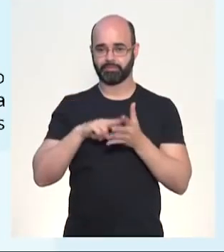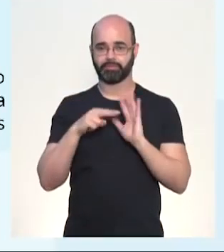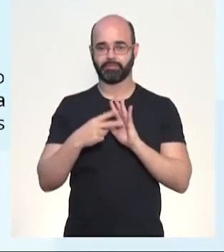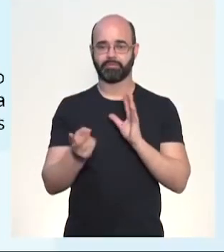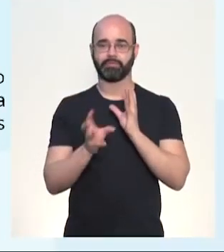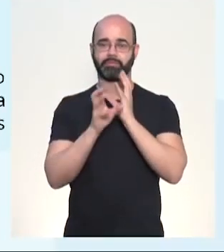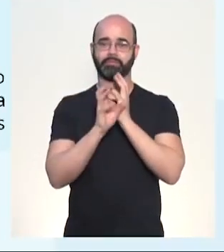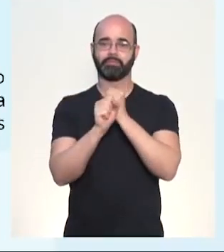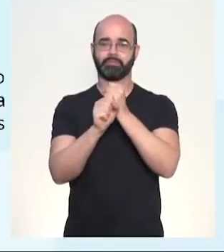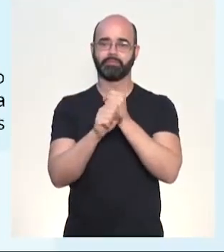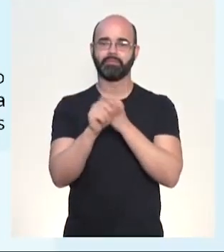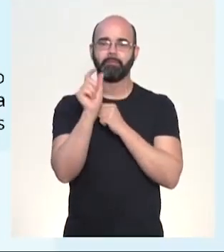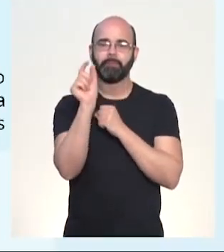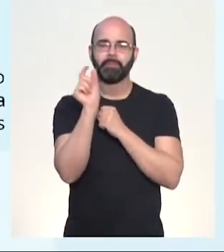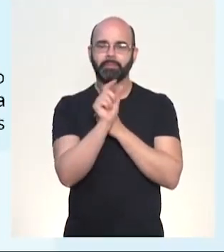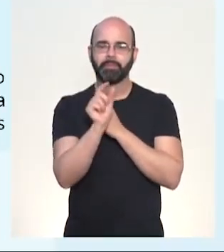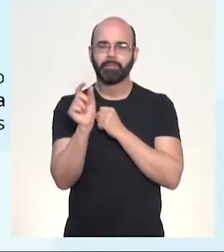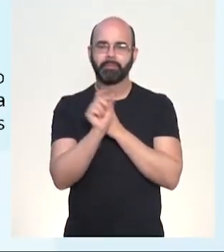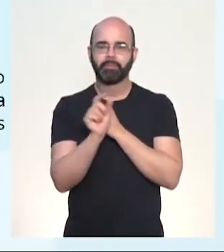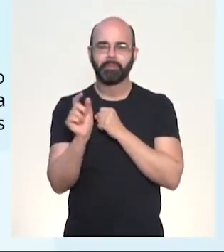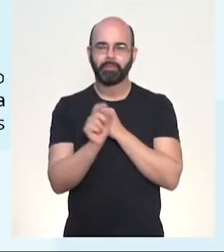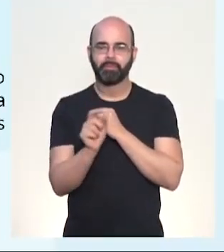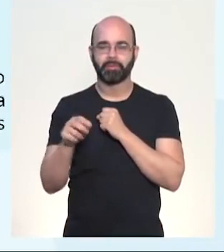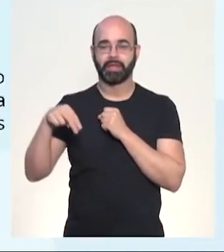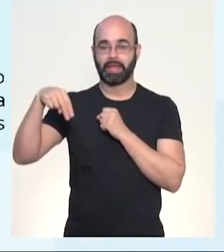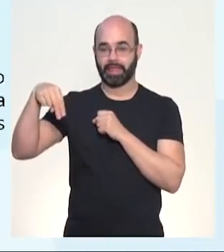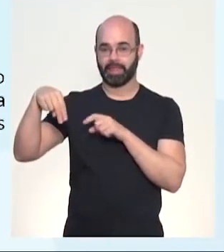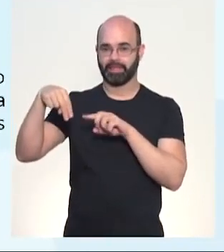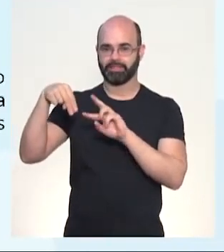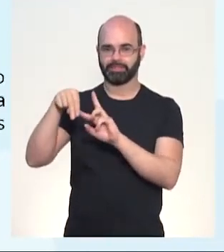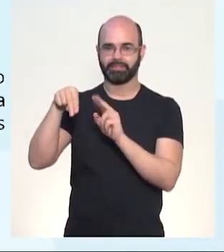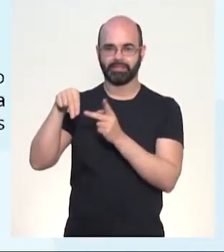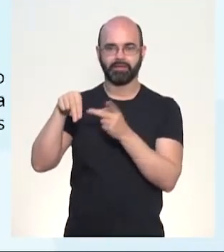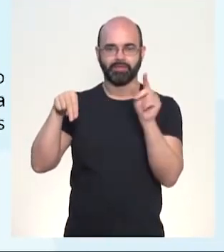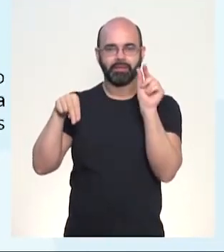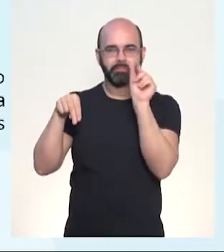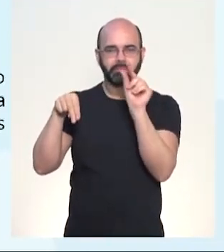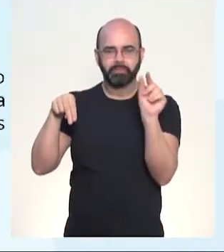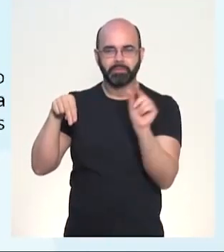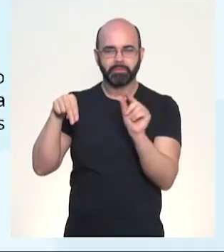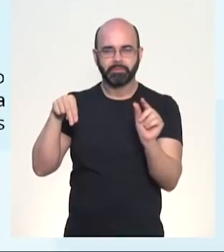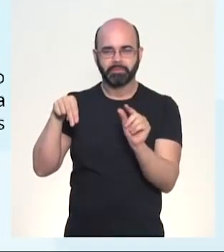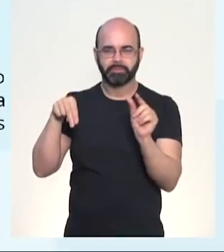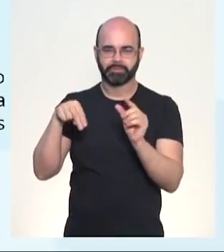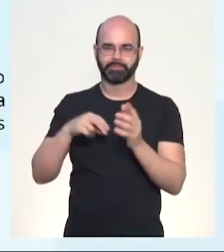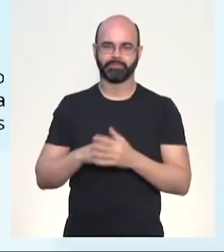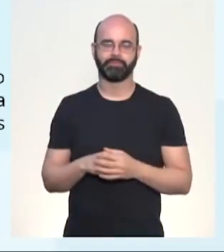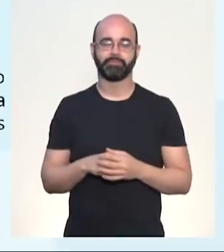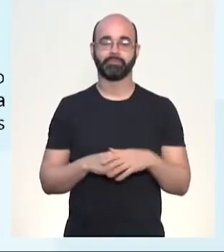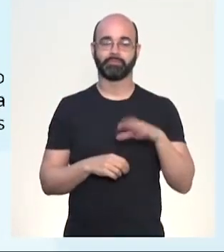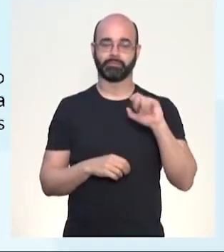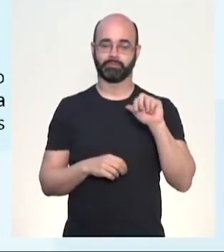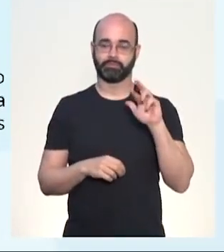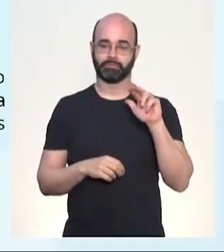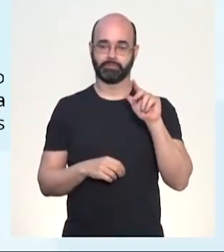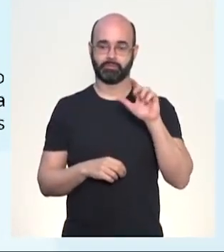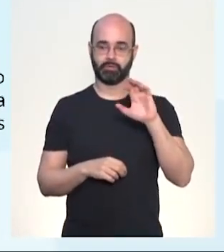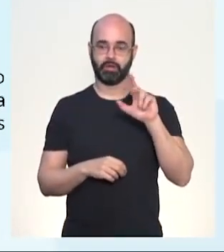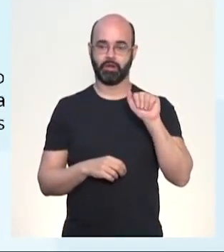peças. Tudo bem? A lei de formação, a sequência algébrica que o Carlos encontrou. N